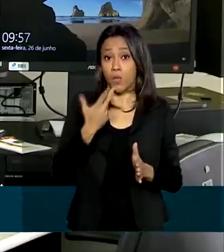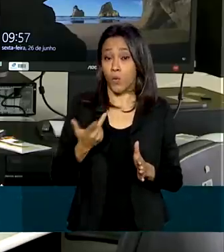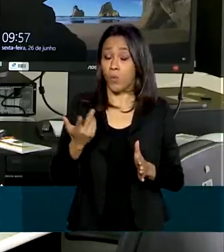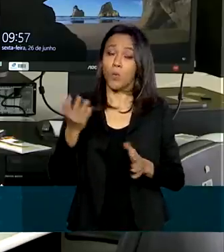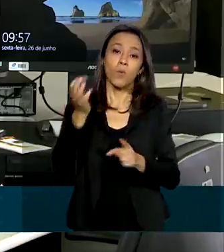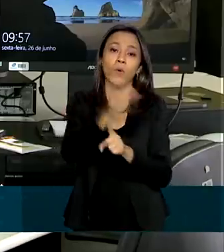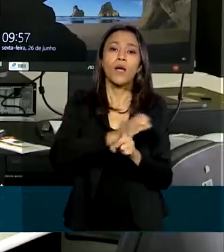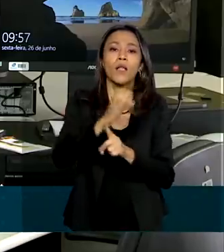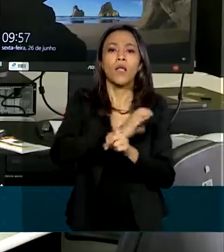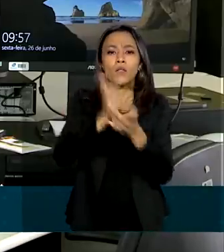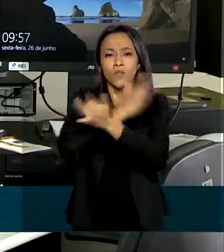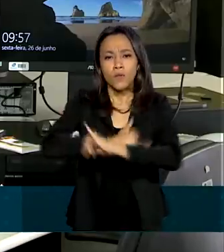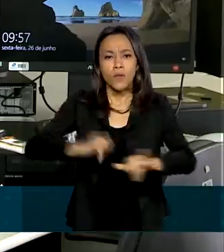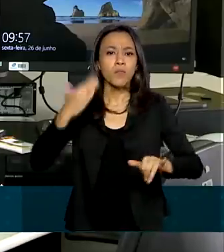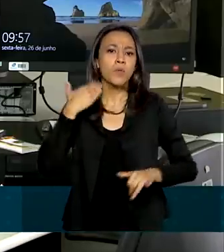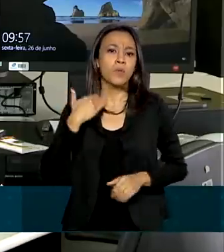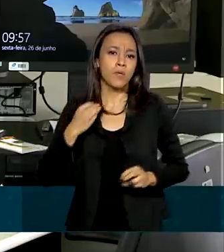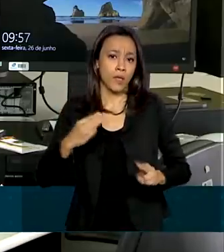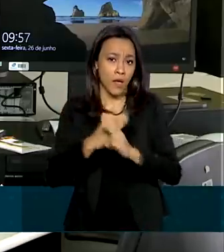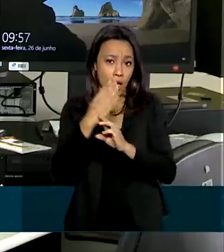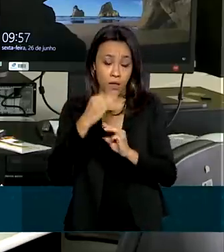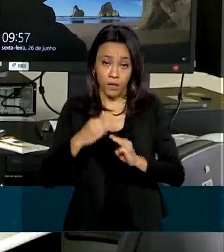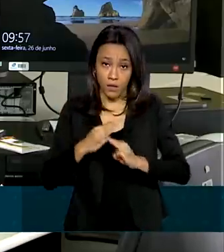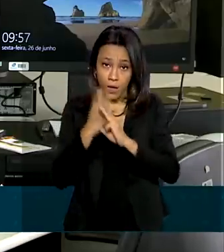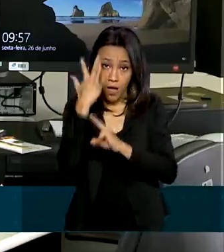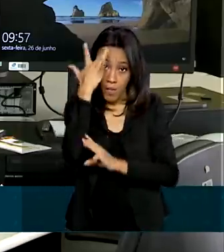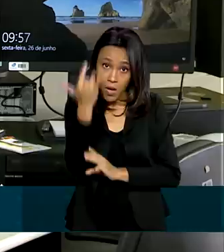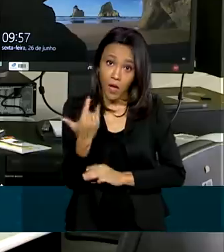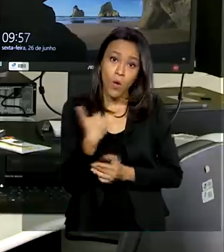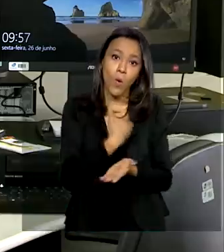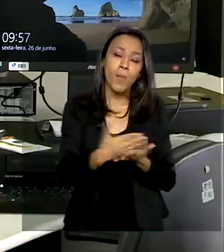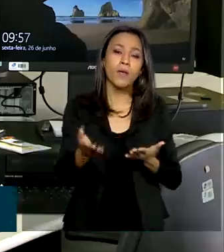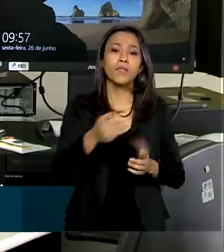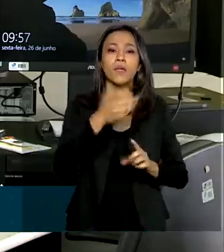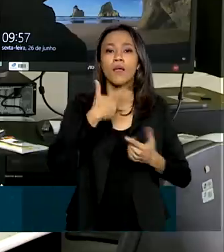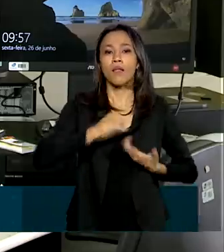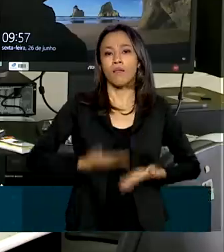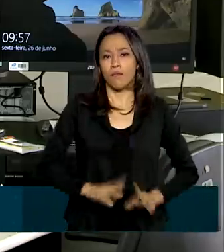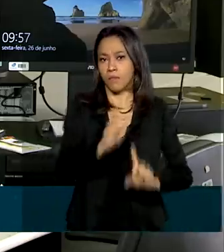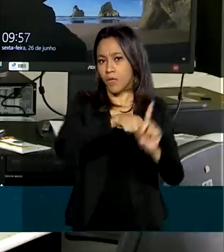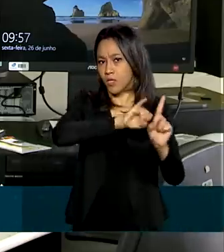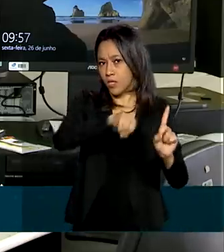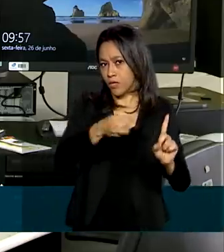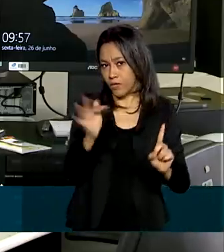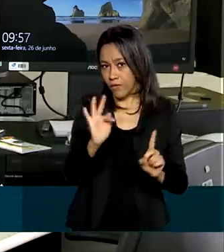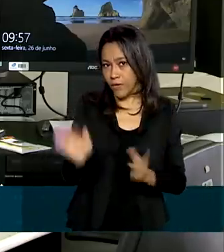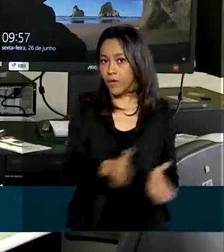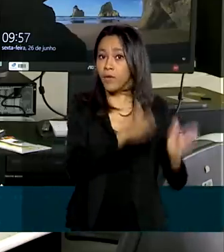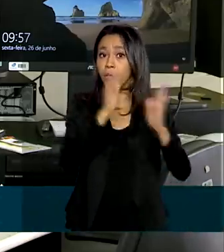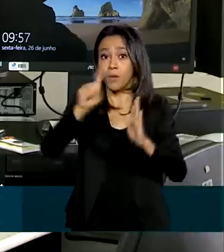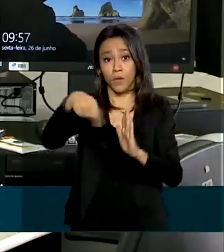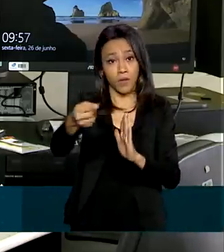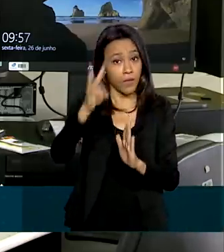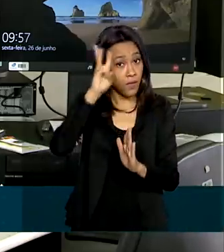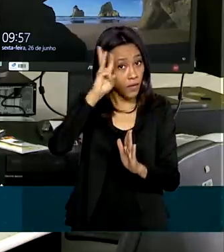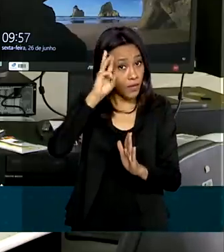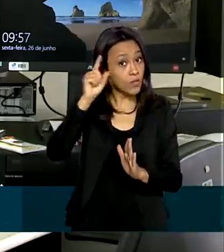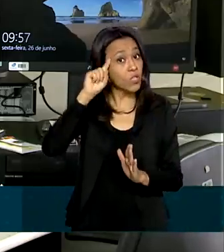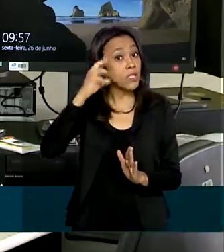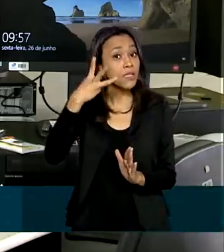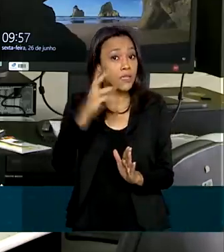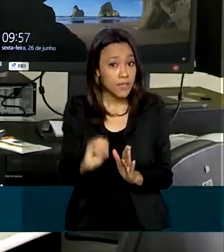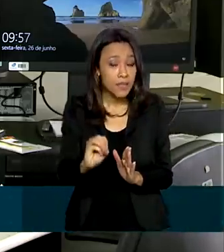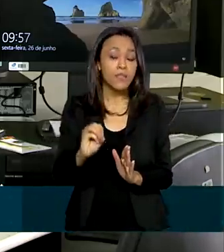pela Caixa, os pagamentos começam amanhã para nascidos em janeiro e fevereiro. Na terça que vem, dia 30 de